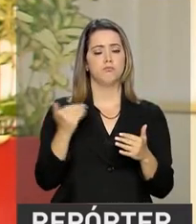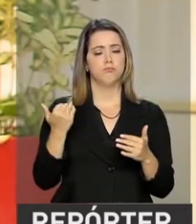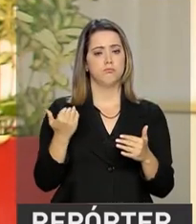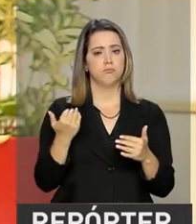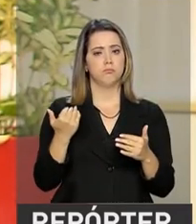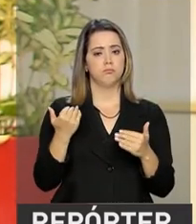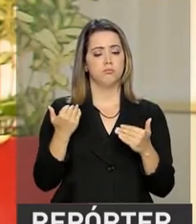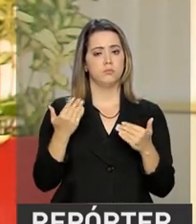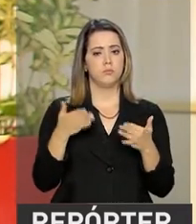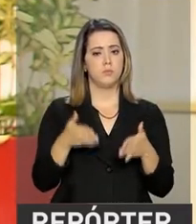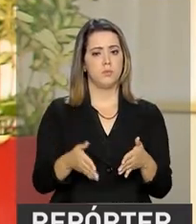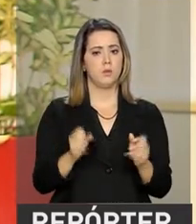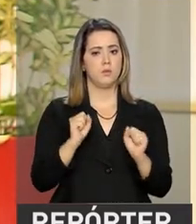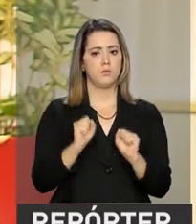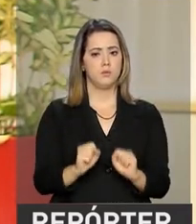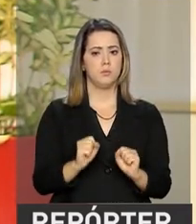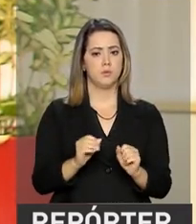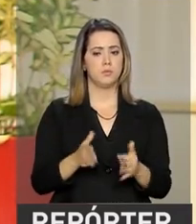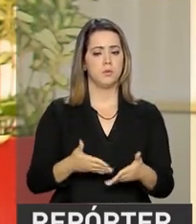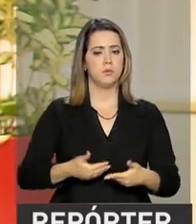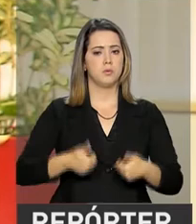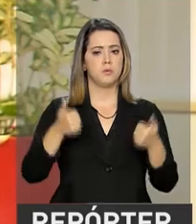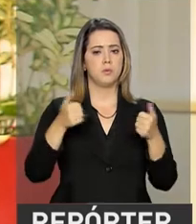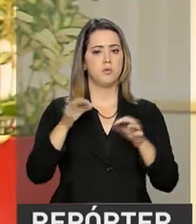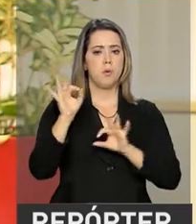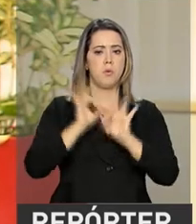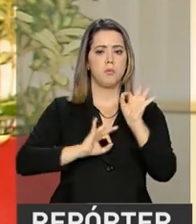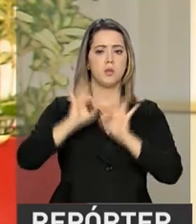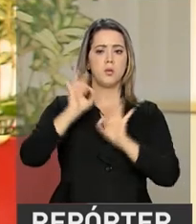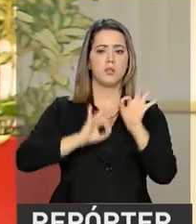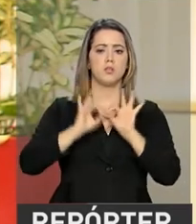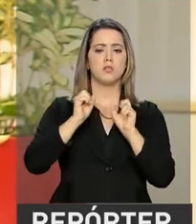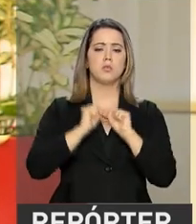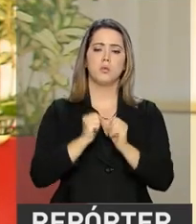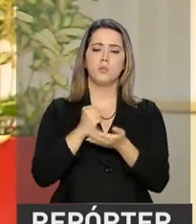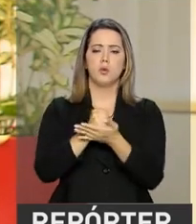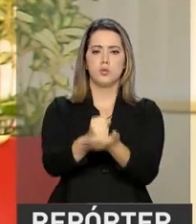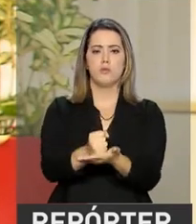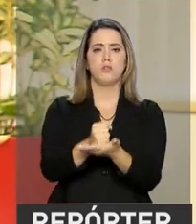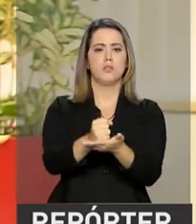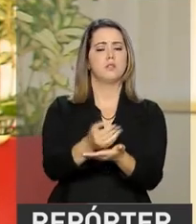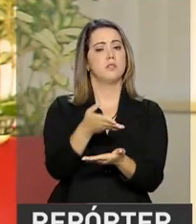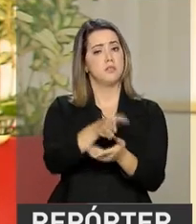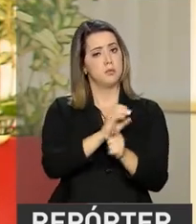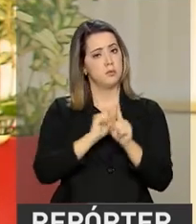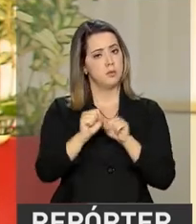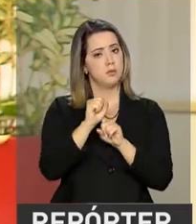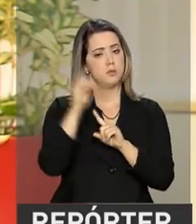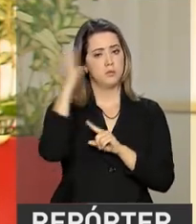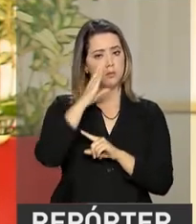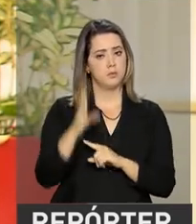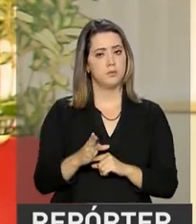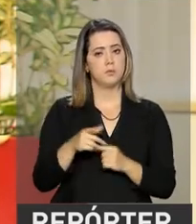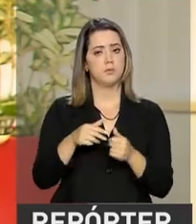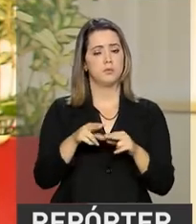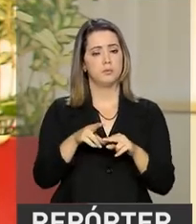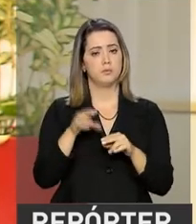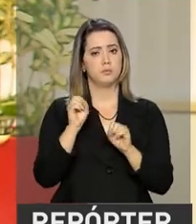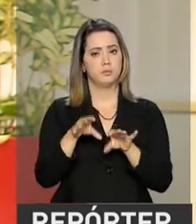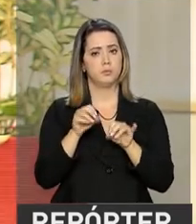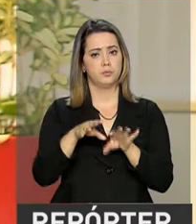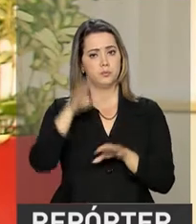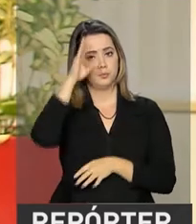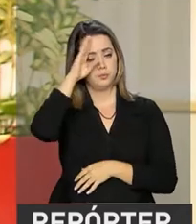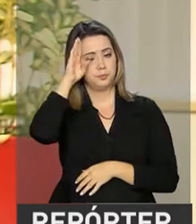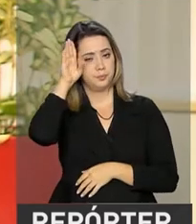de possibilitar um melhor desenho do que pode ser oferecido para a sociedade brasileira em termos de educação